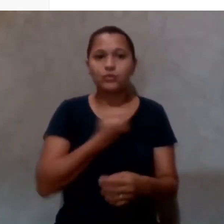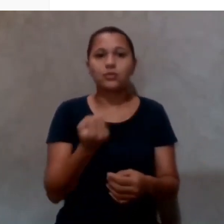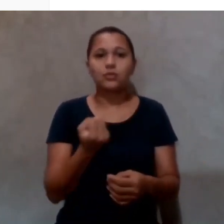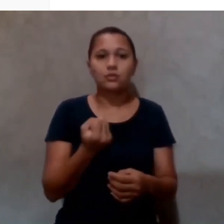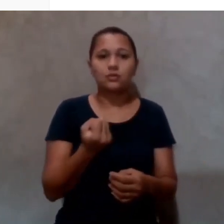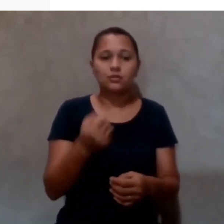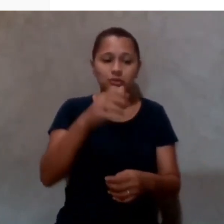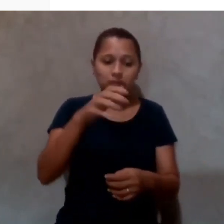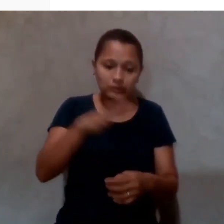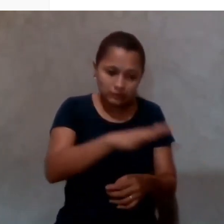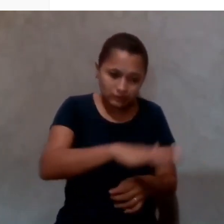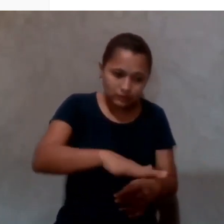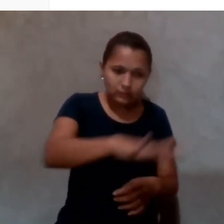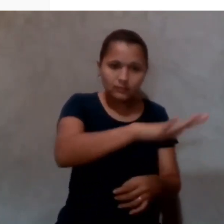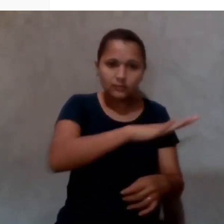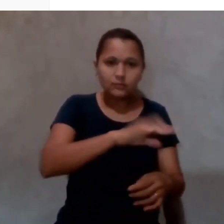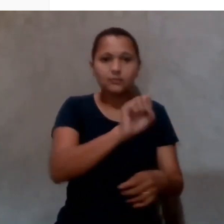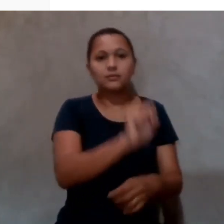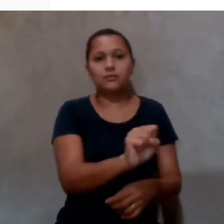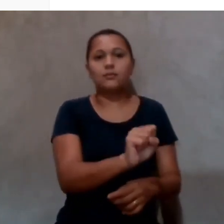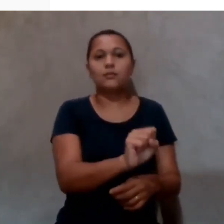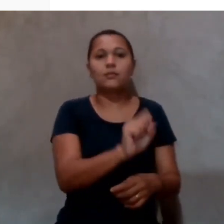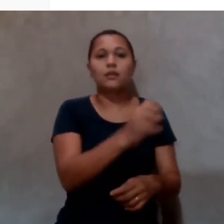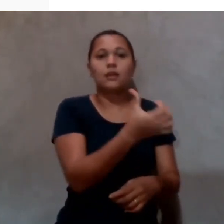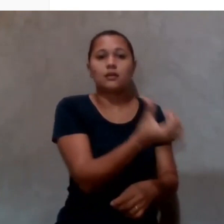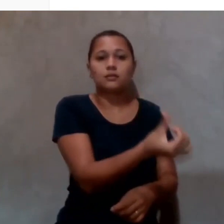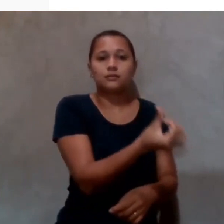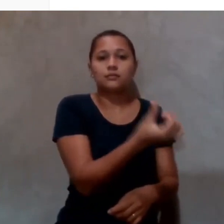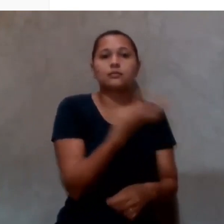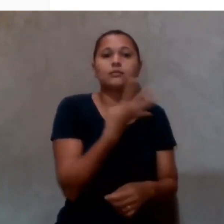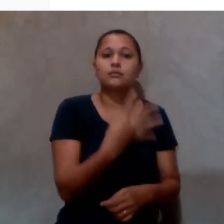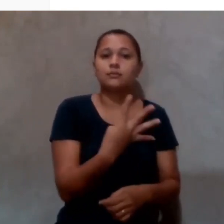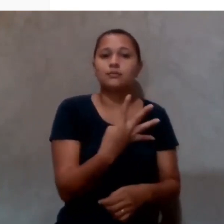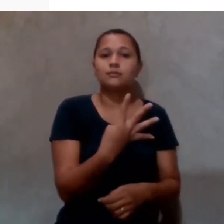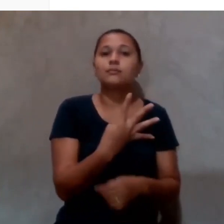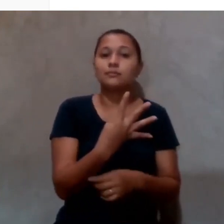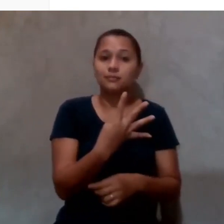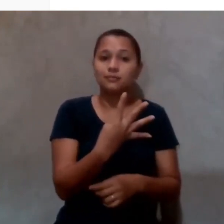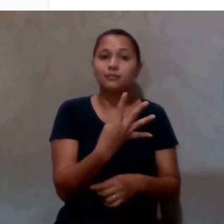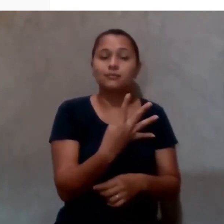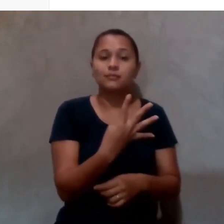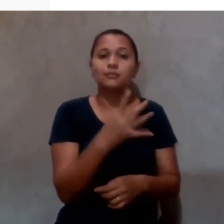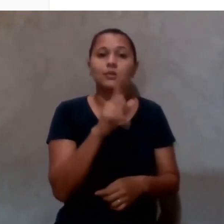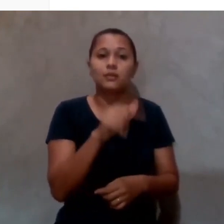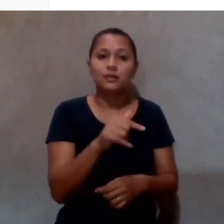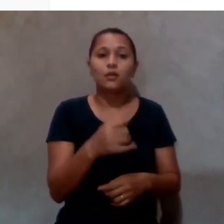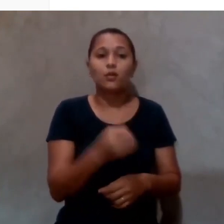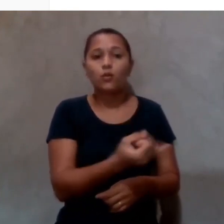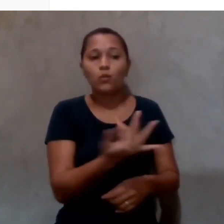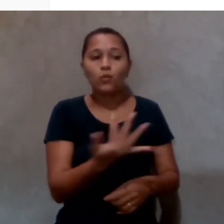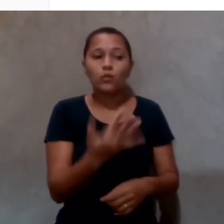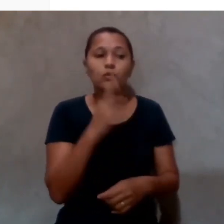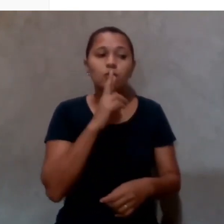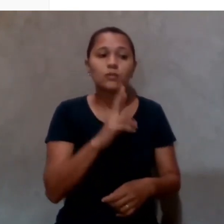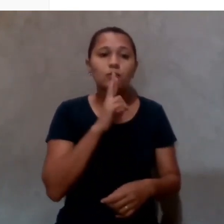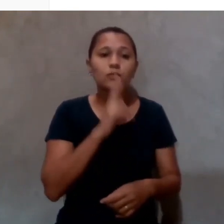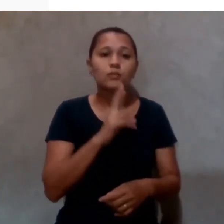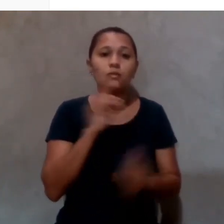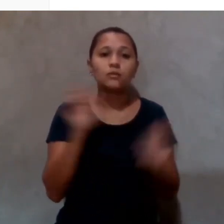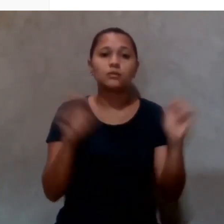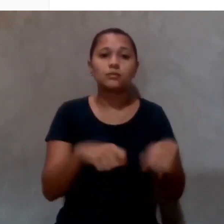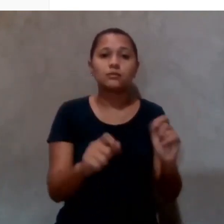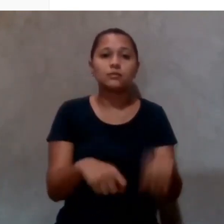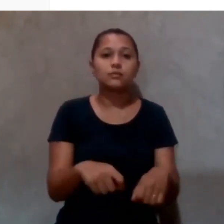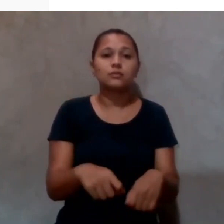possíveis no lançamento de uma moeda 6 vezes. Resta agora calcularmos o número de